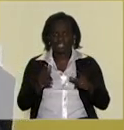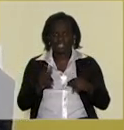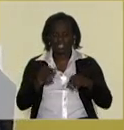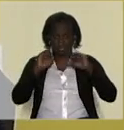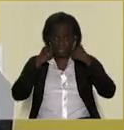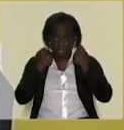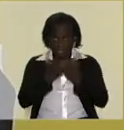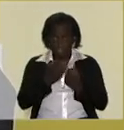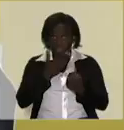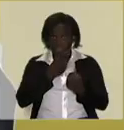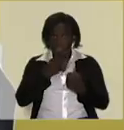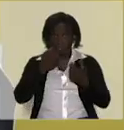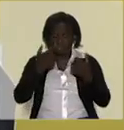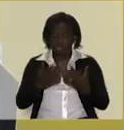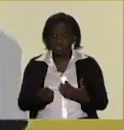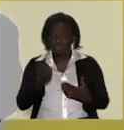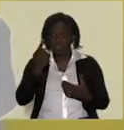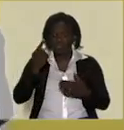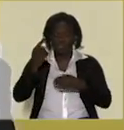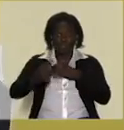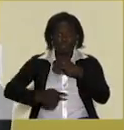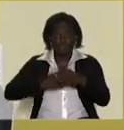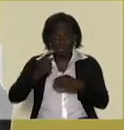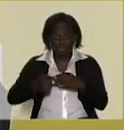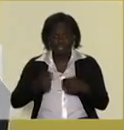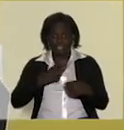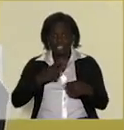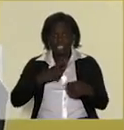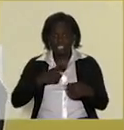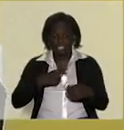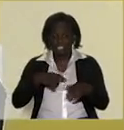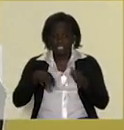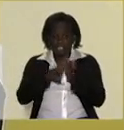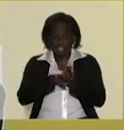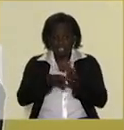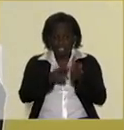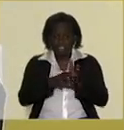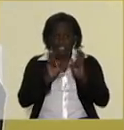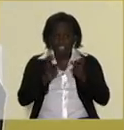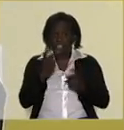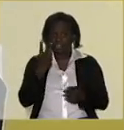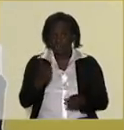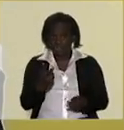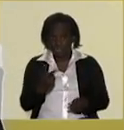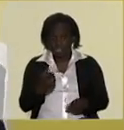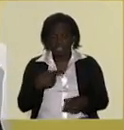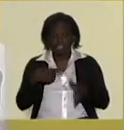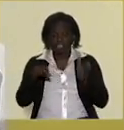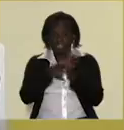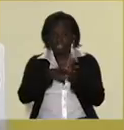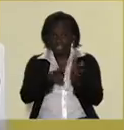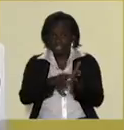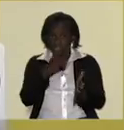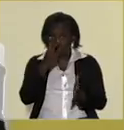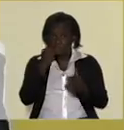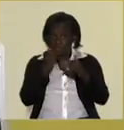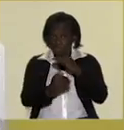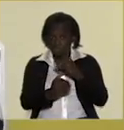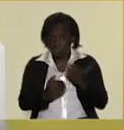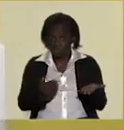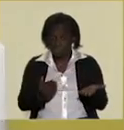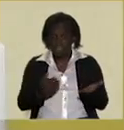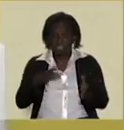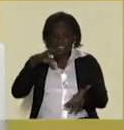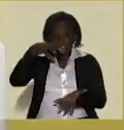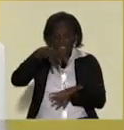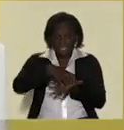como bem colocou o Milton aqui, é o único estádio no mundo que tem 2 estações de trem na porta, 2 estações de metrô. É